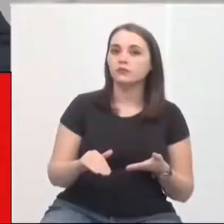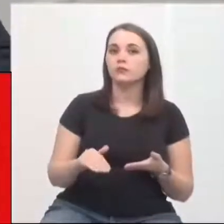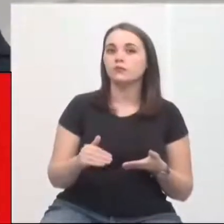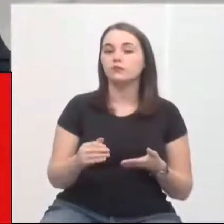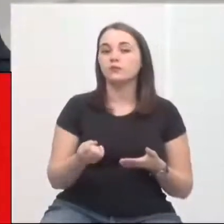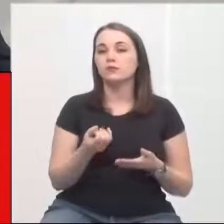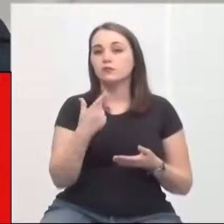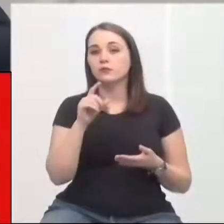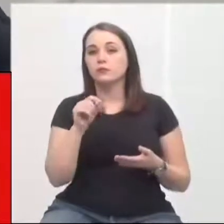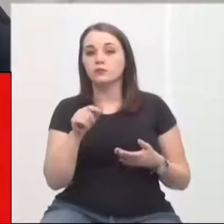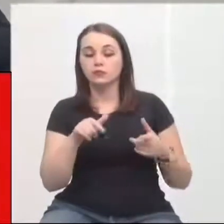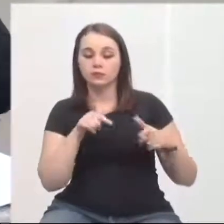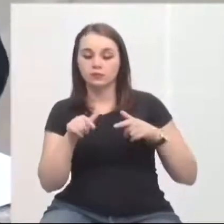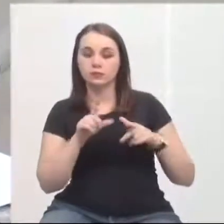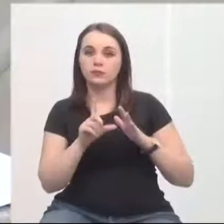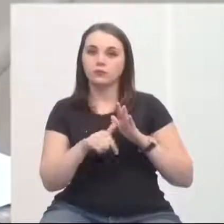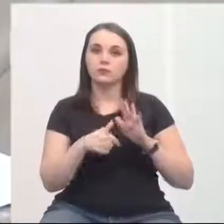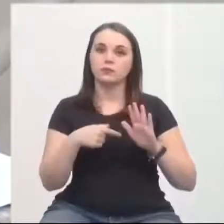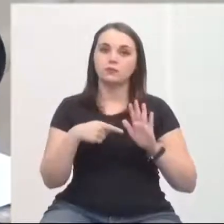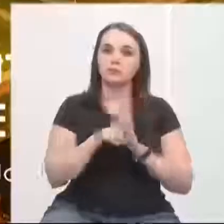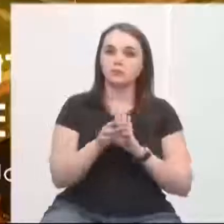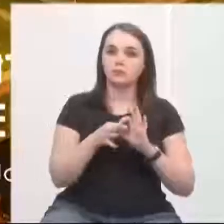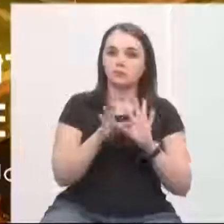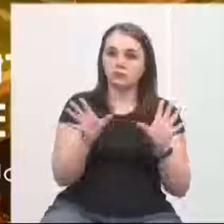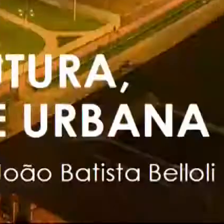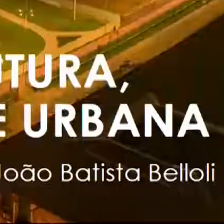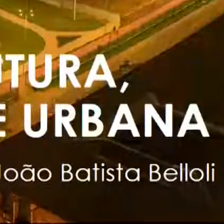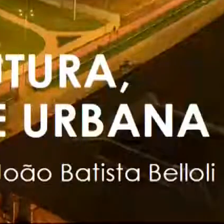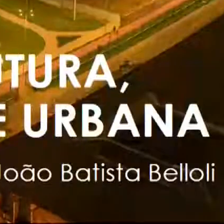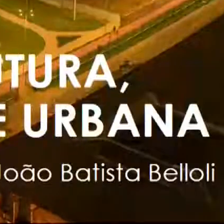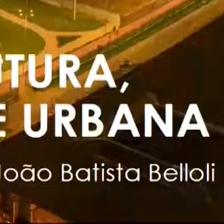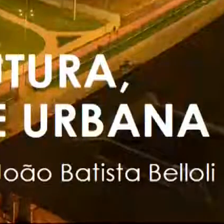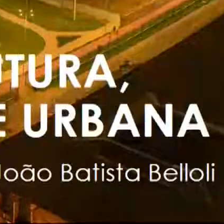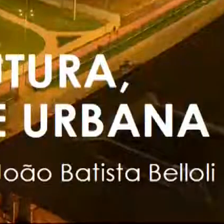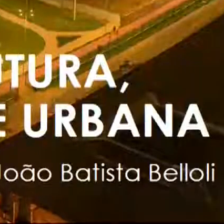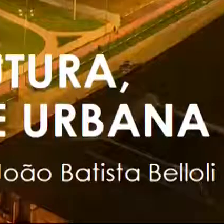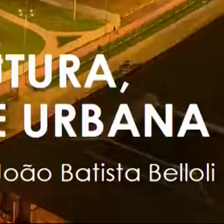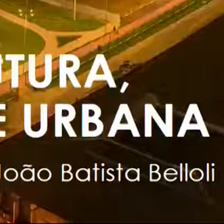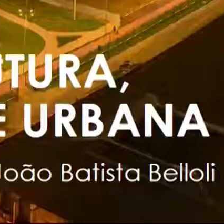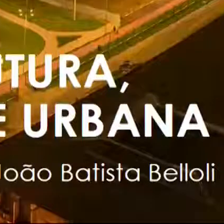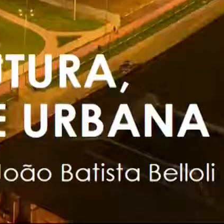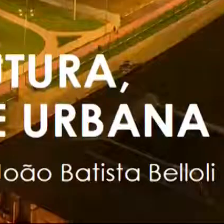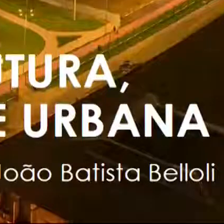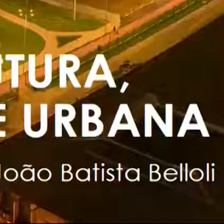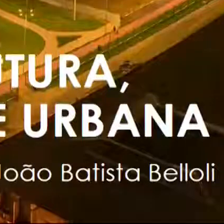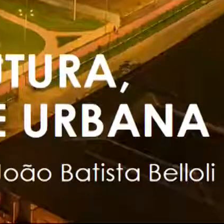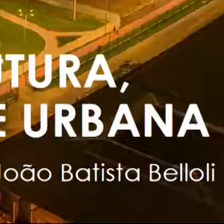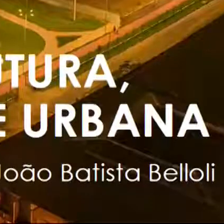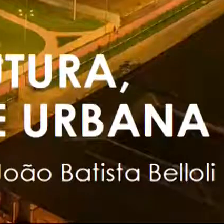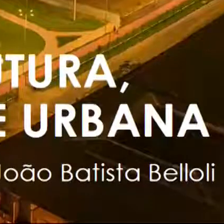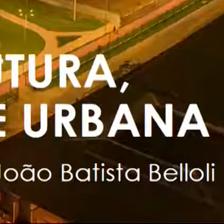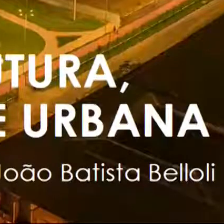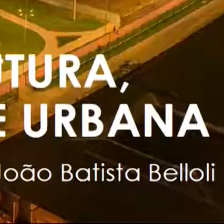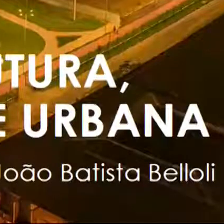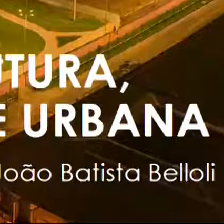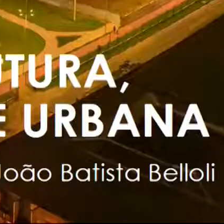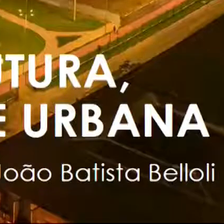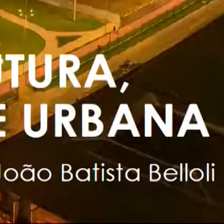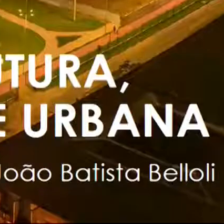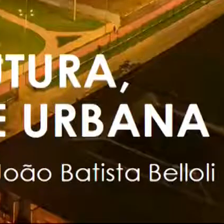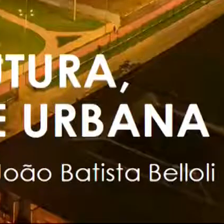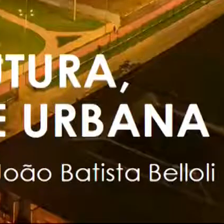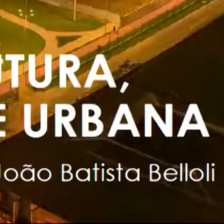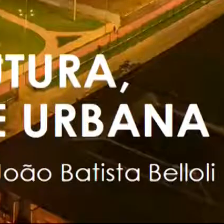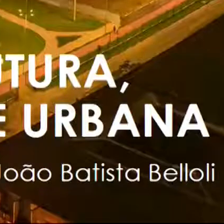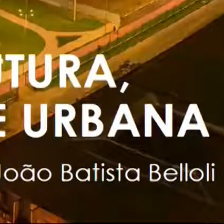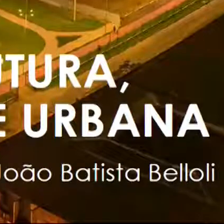secretaria. E depois a gente abre as perguntas para a gente trocar uma ideia, né? Para falar um pouco de algumas obras importantes, binário, né? Que é uma